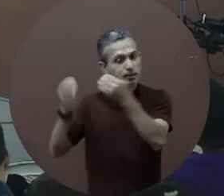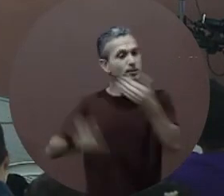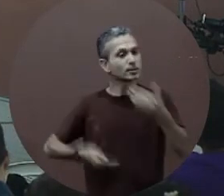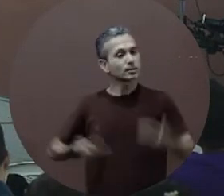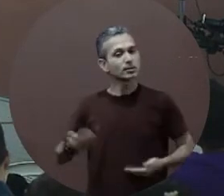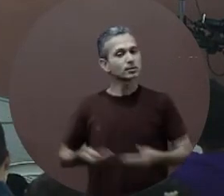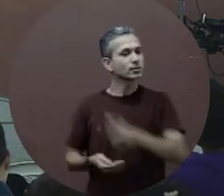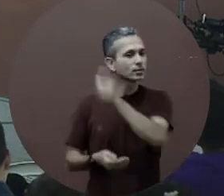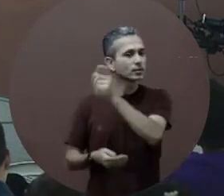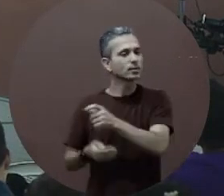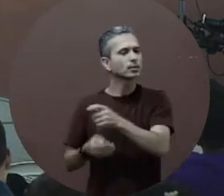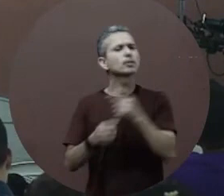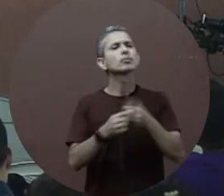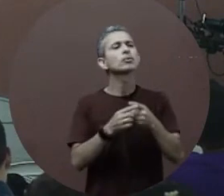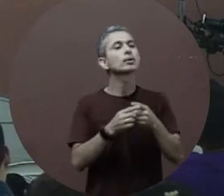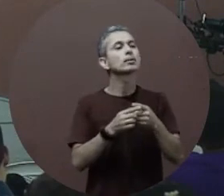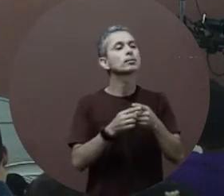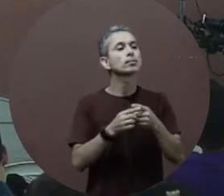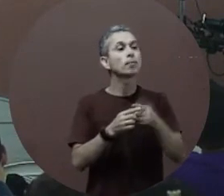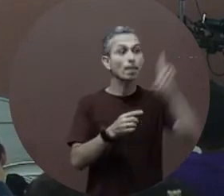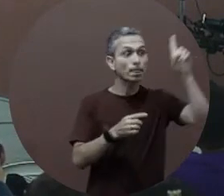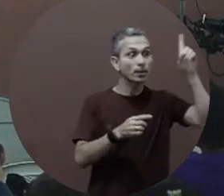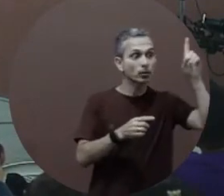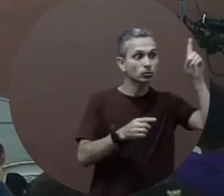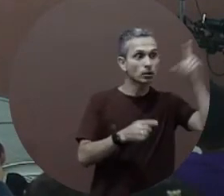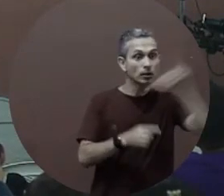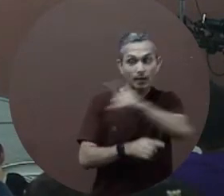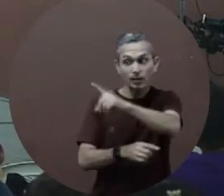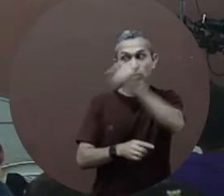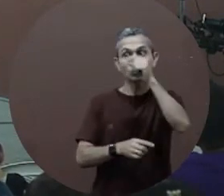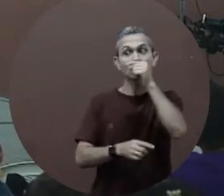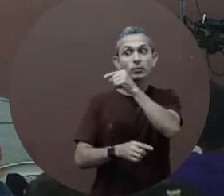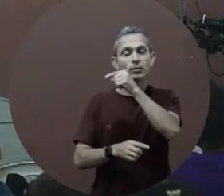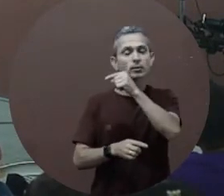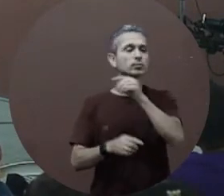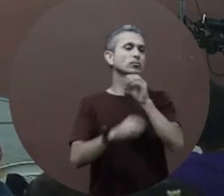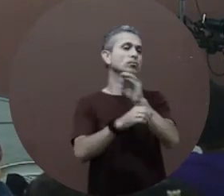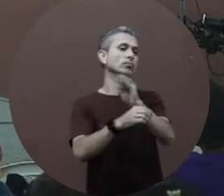você. Pior coisa é você zelar por alguém que não quer ser cuidado.